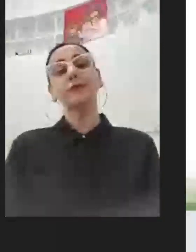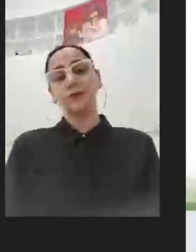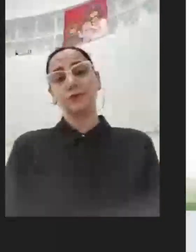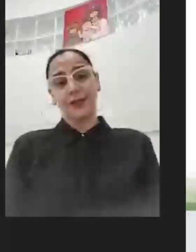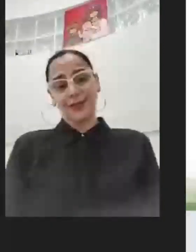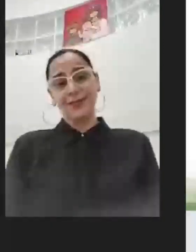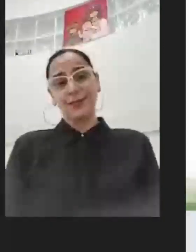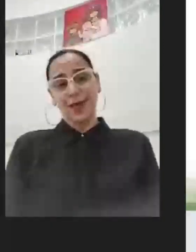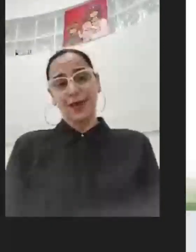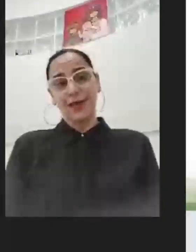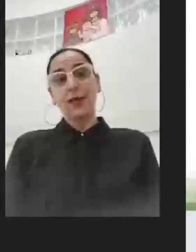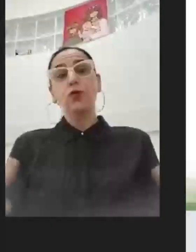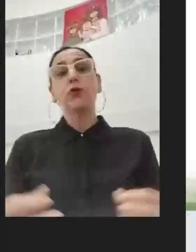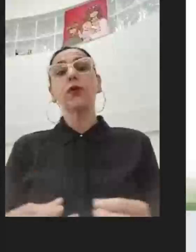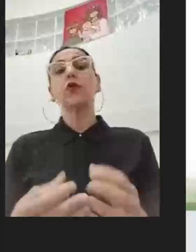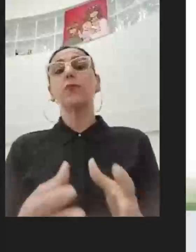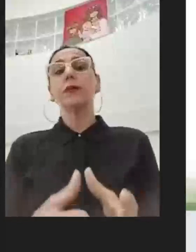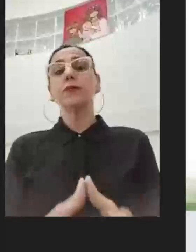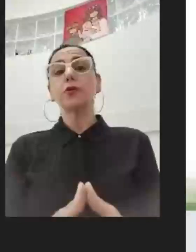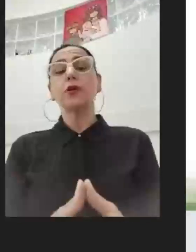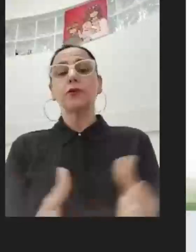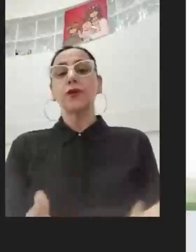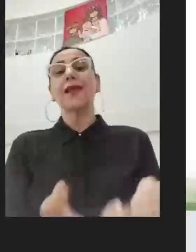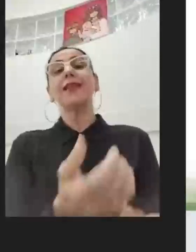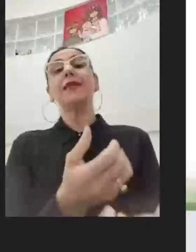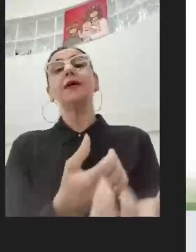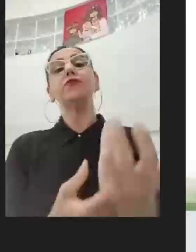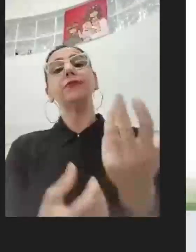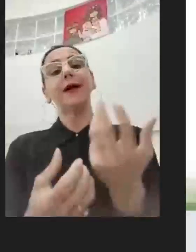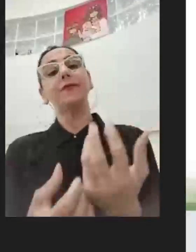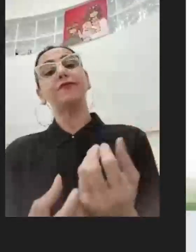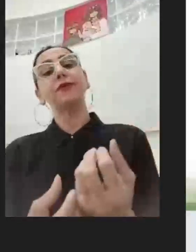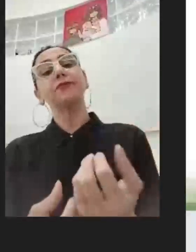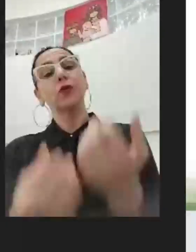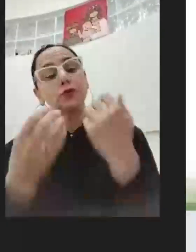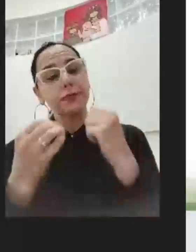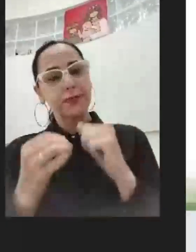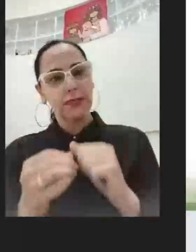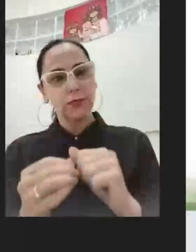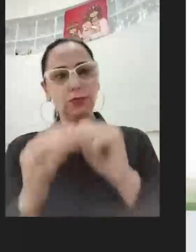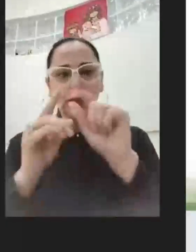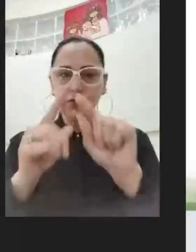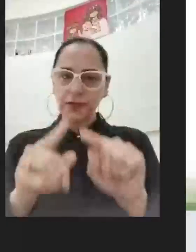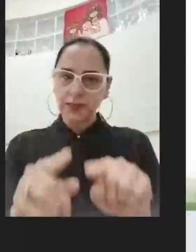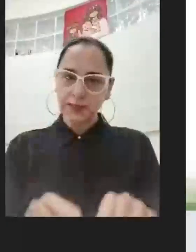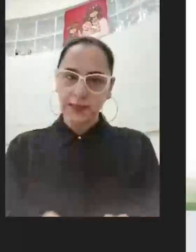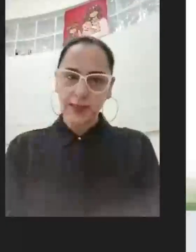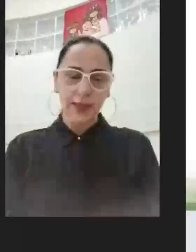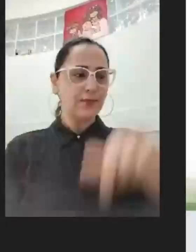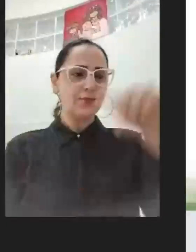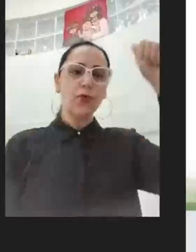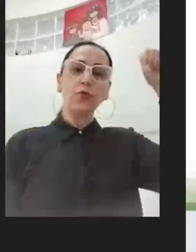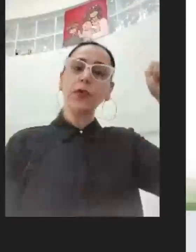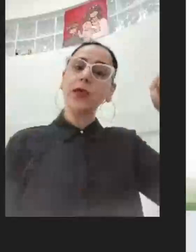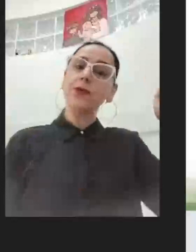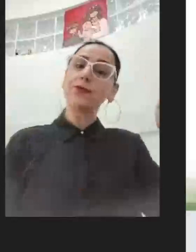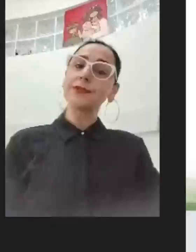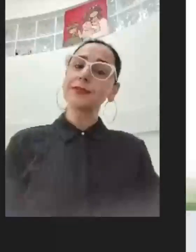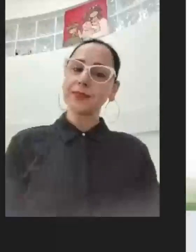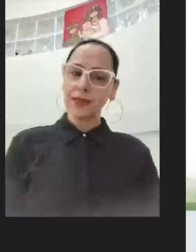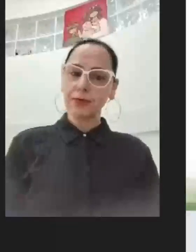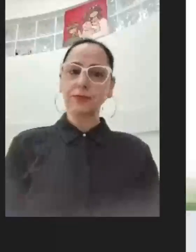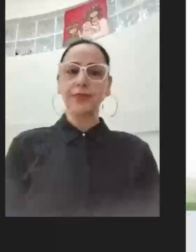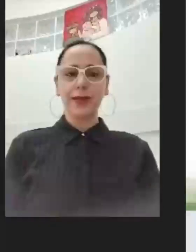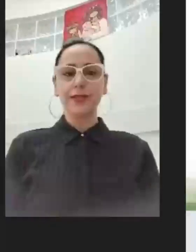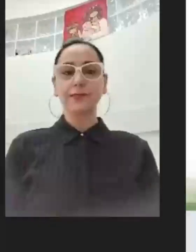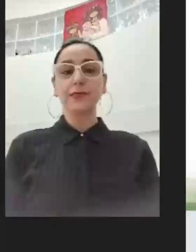também. Botaram até uma música de fundo, ela disse para ela, o que compensou. Só que ela não estava conseguindo esquecer o